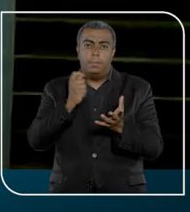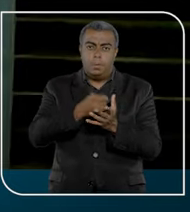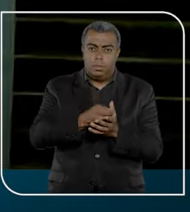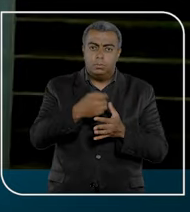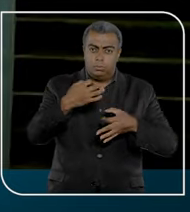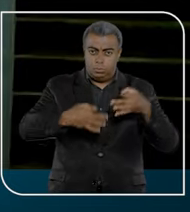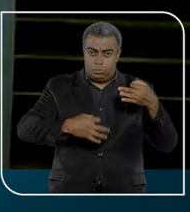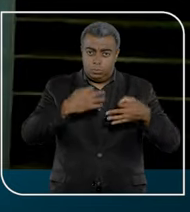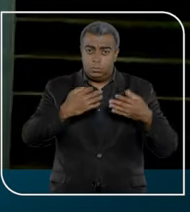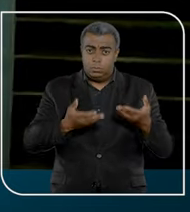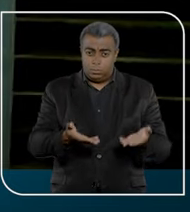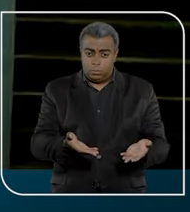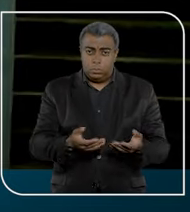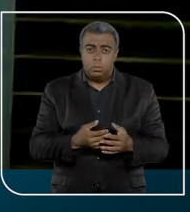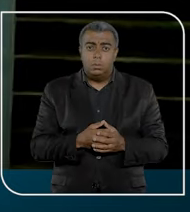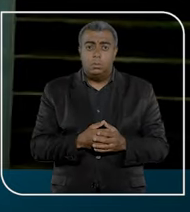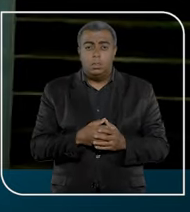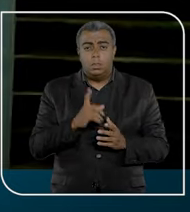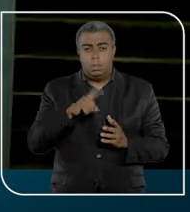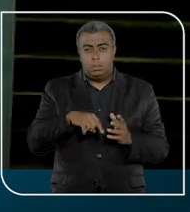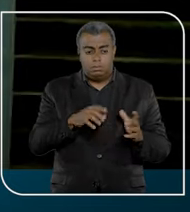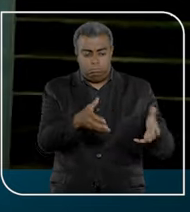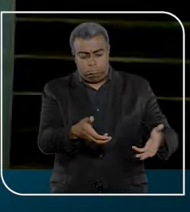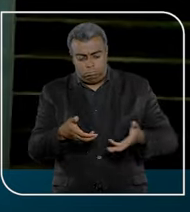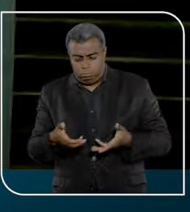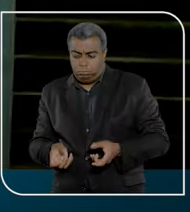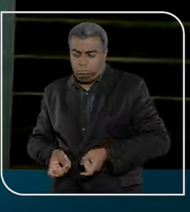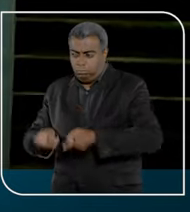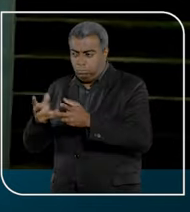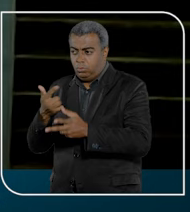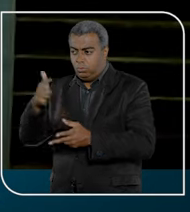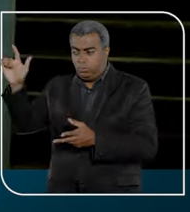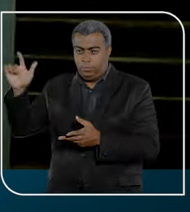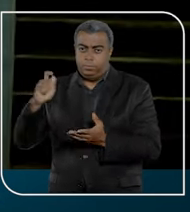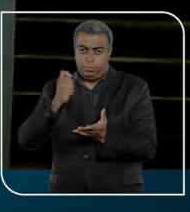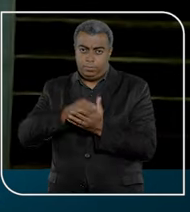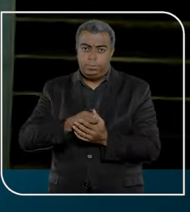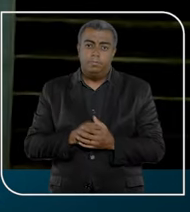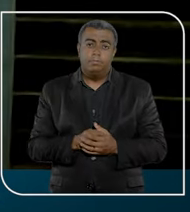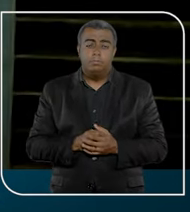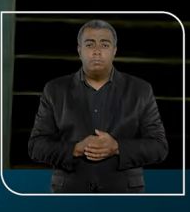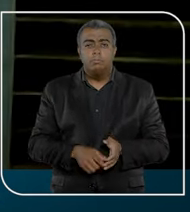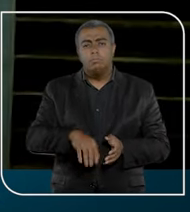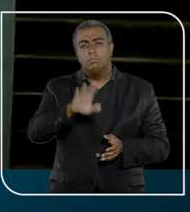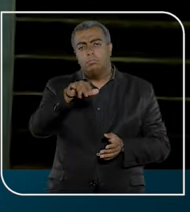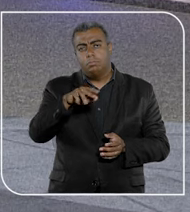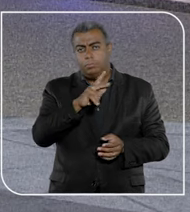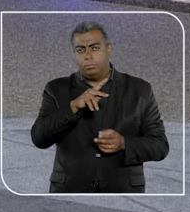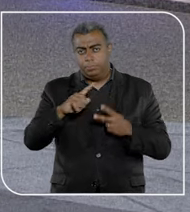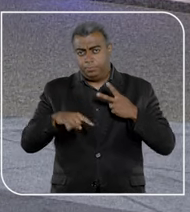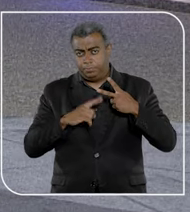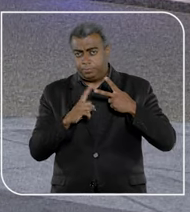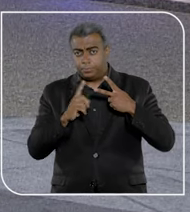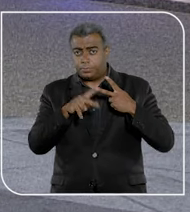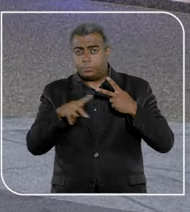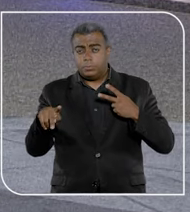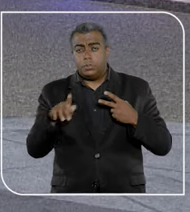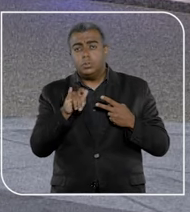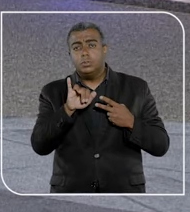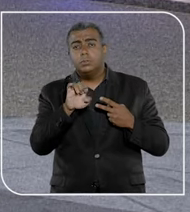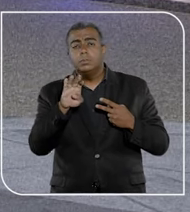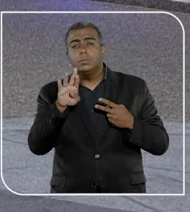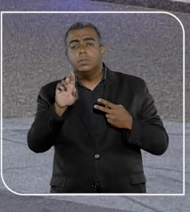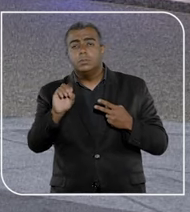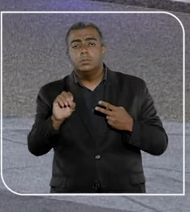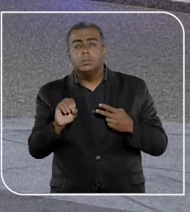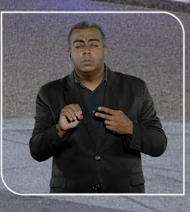aí levados à asta pública, levados a essa alienação judicial. Uhum. Agora com o professor Gilberto. Doutor